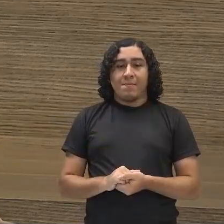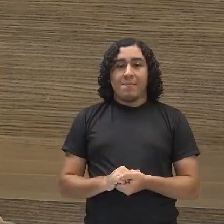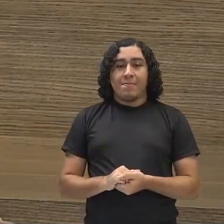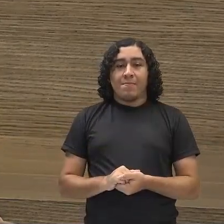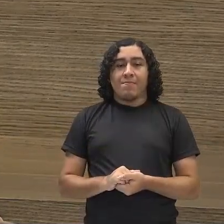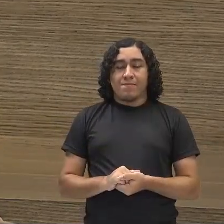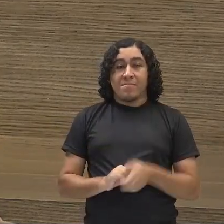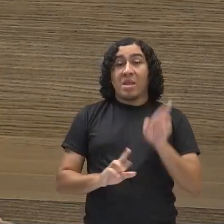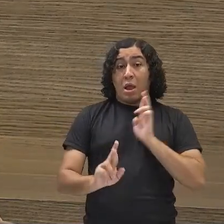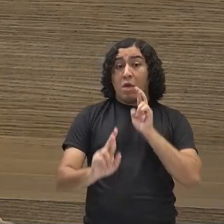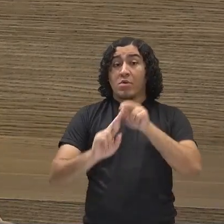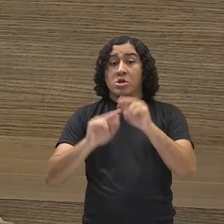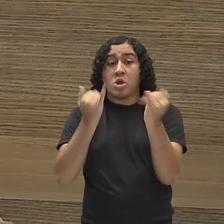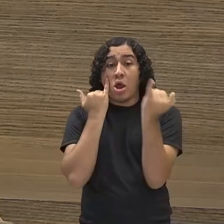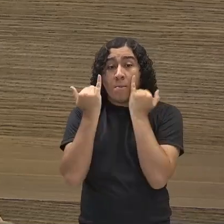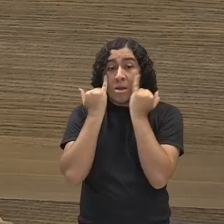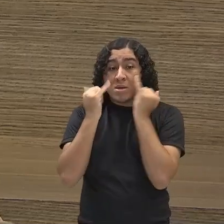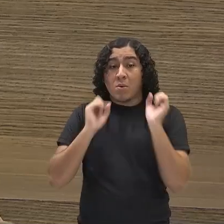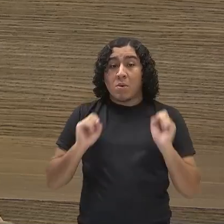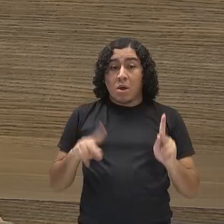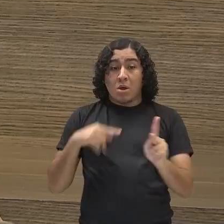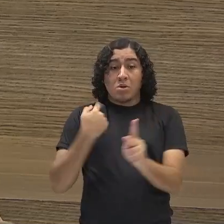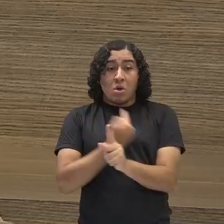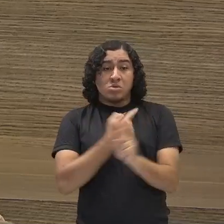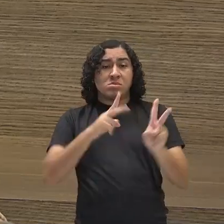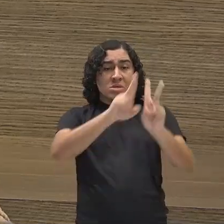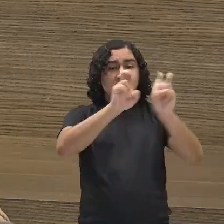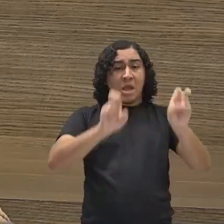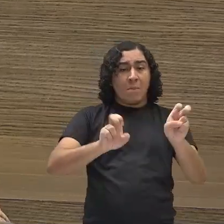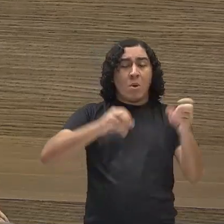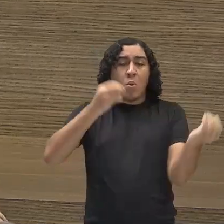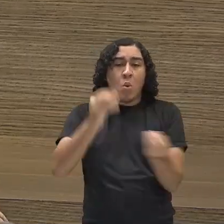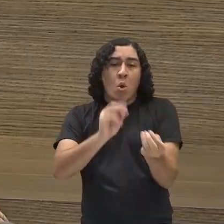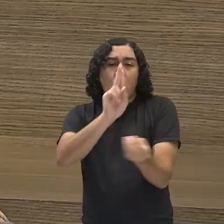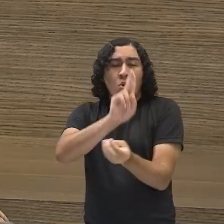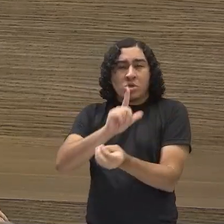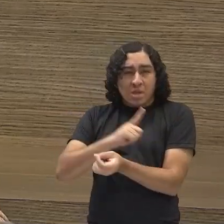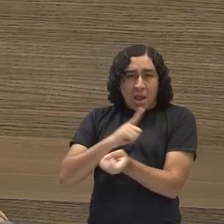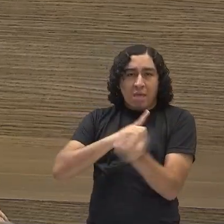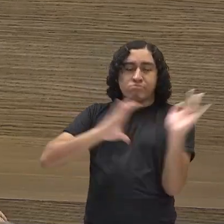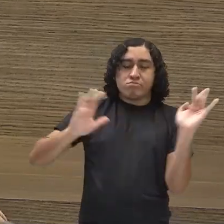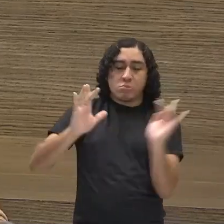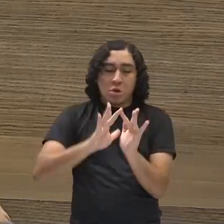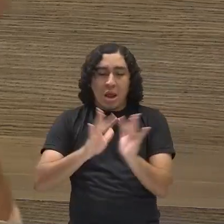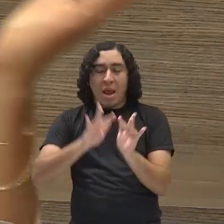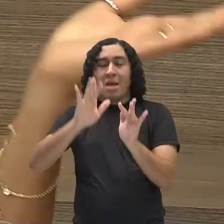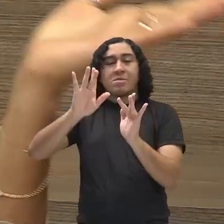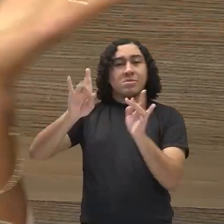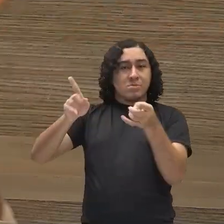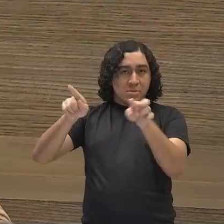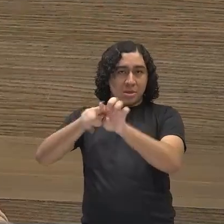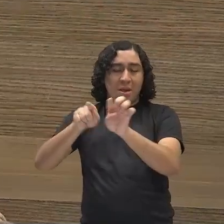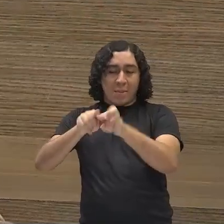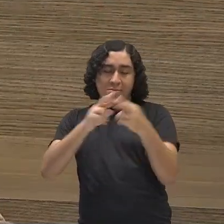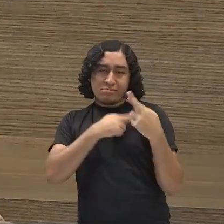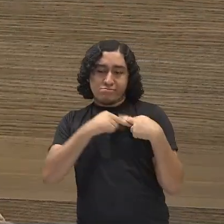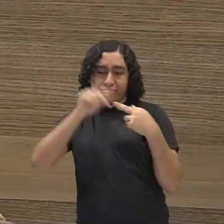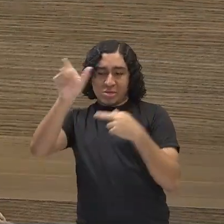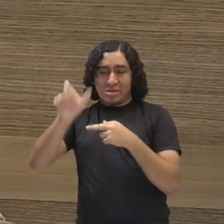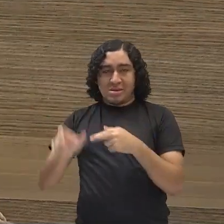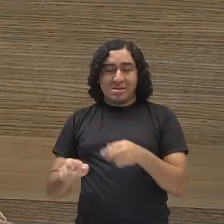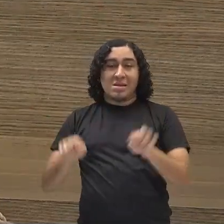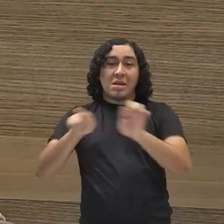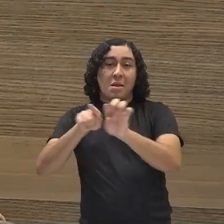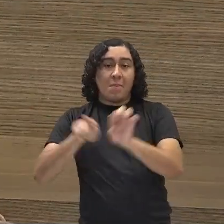em relação às informações aí que eu passei sobre os usuários, como se direcionar para cada um. E também espero que vocês tenham absorvido em